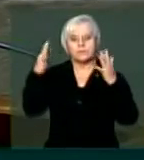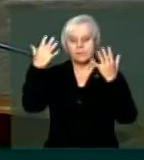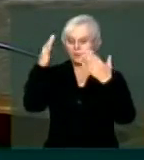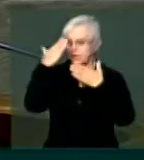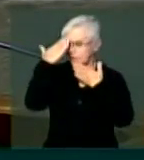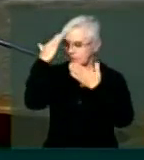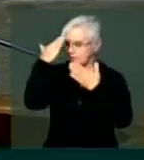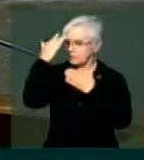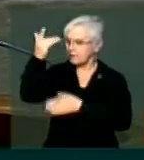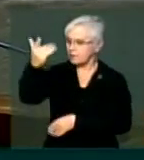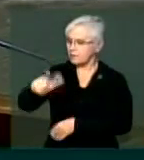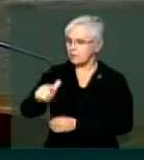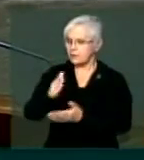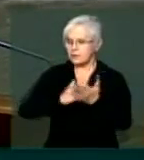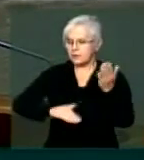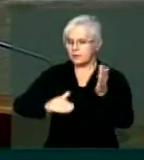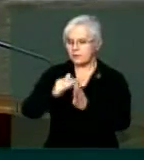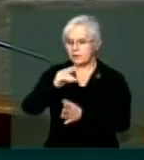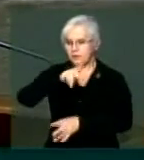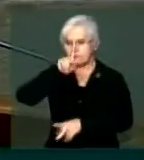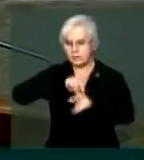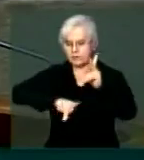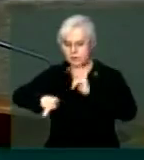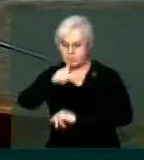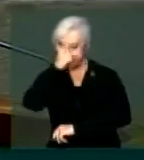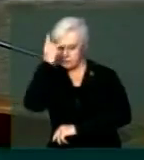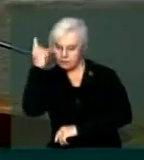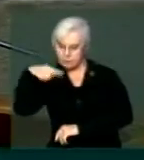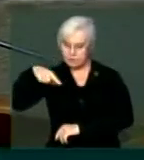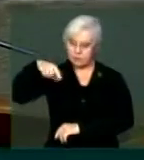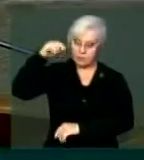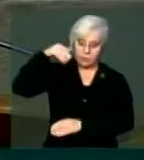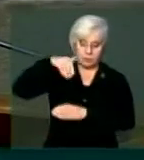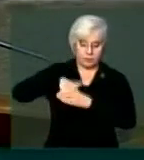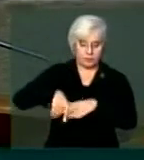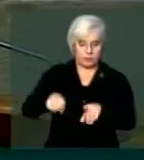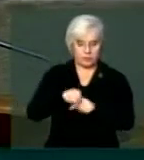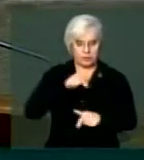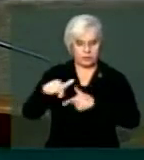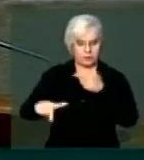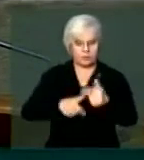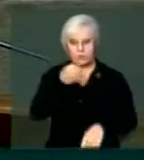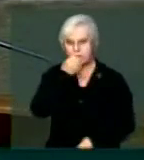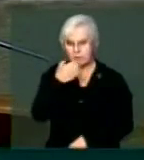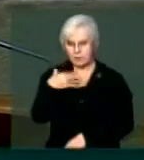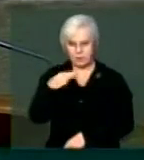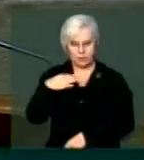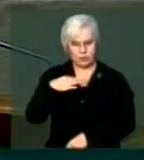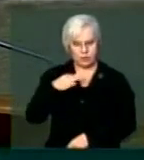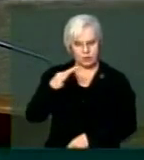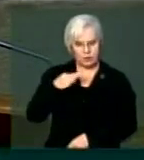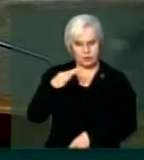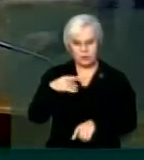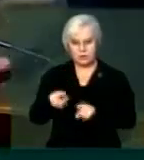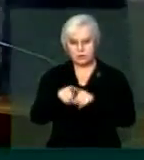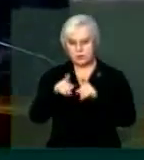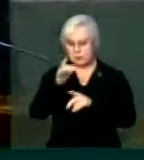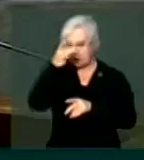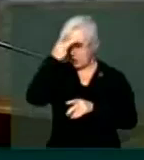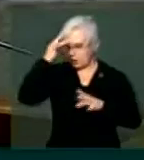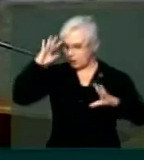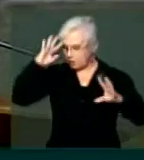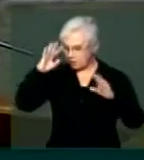uma vez a todos os eleitores e ao trabalho generoso, voluntário e